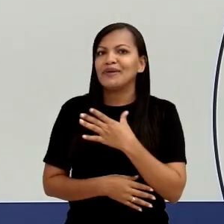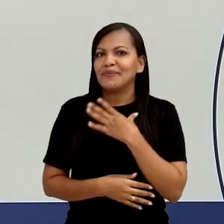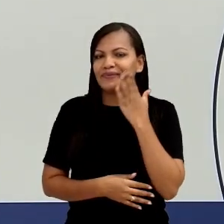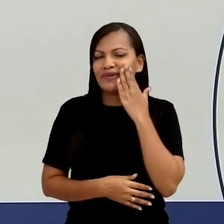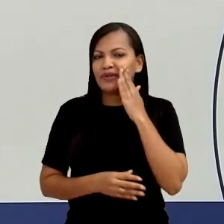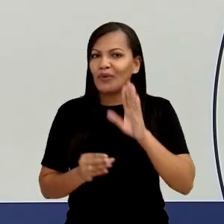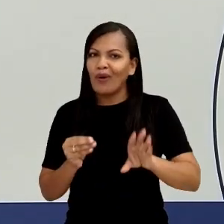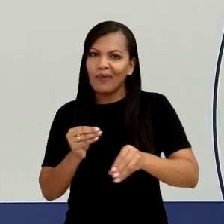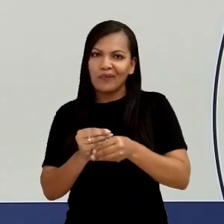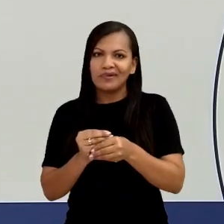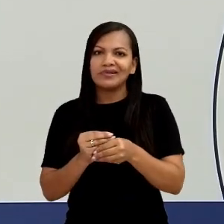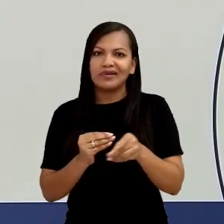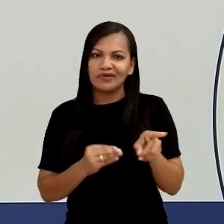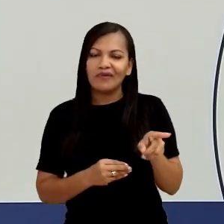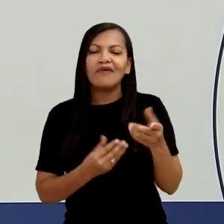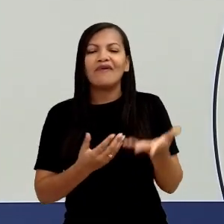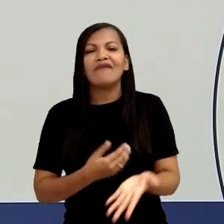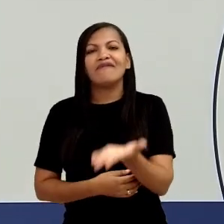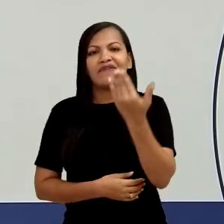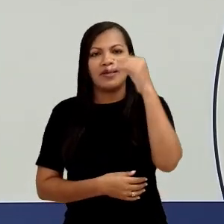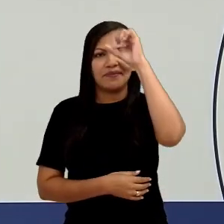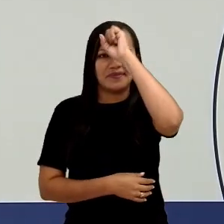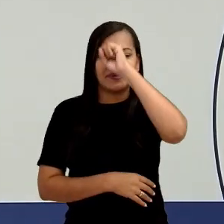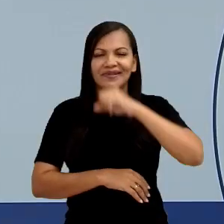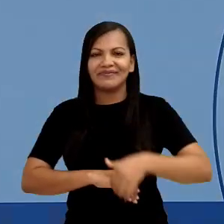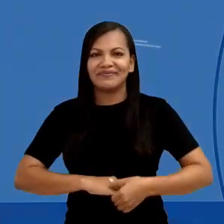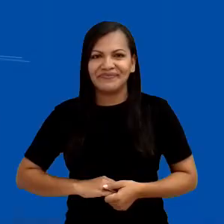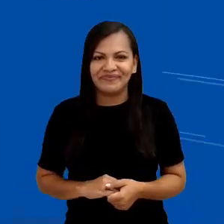falei, ok? Então, vem comigo nessa onda.